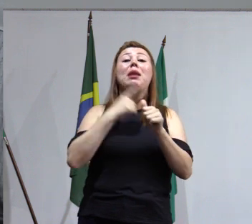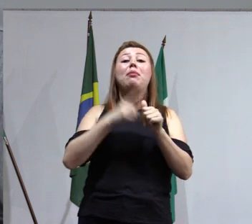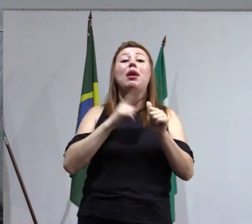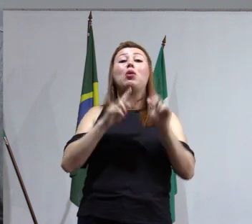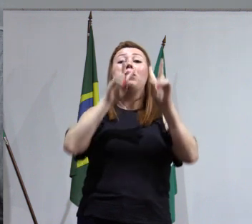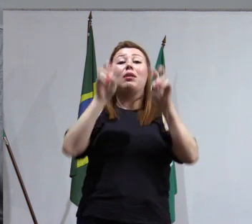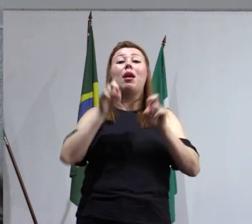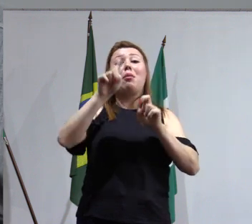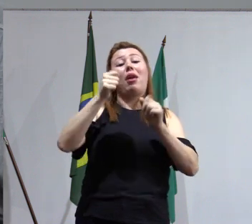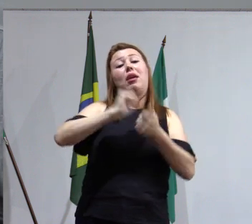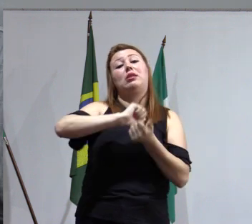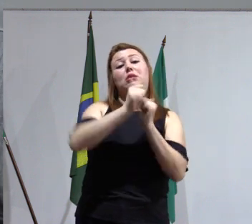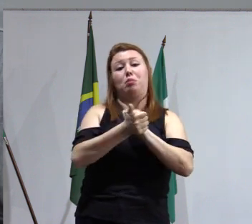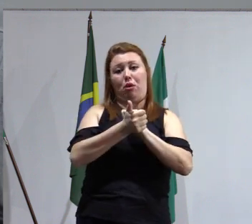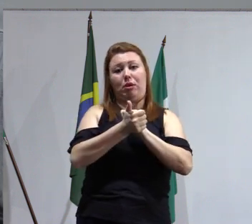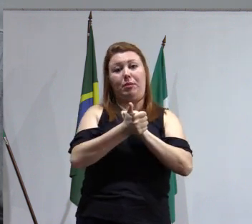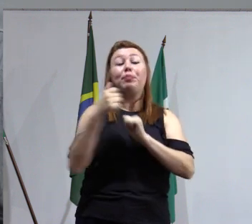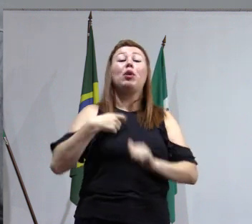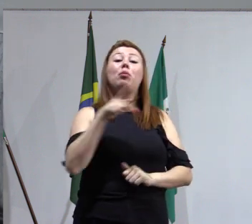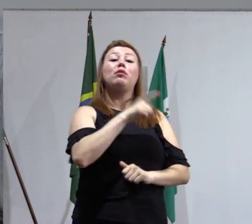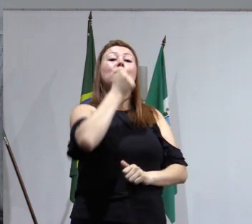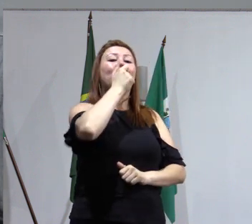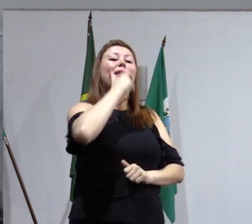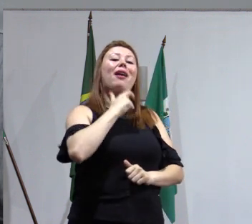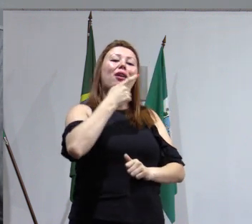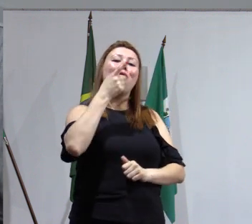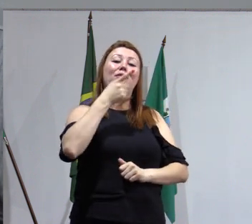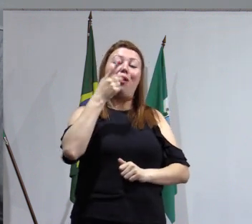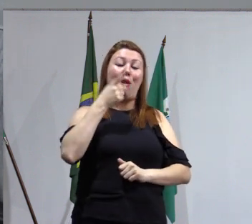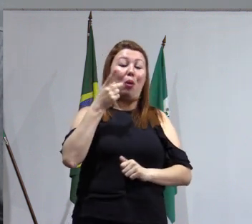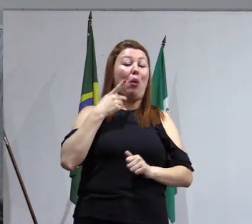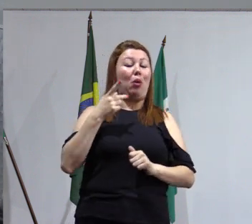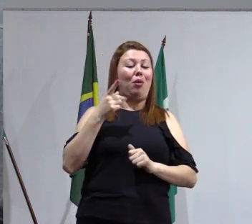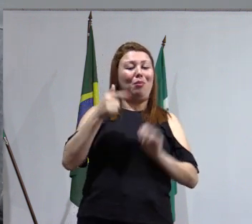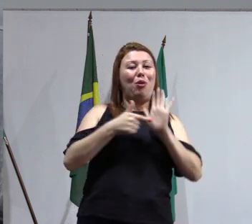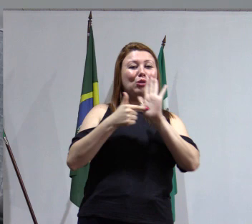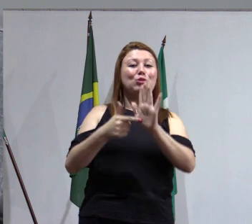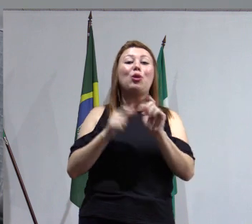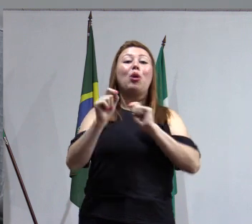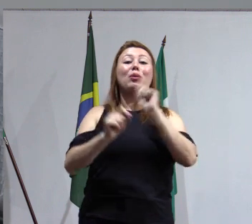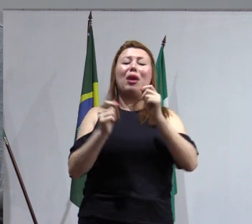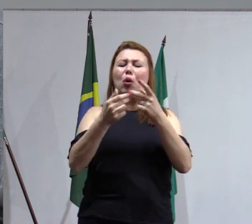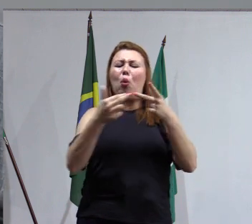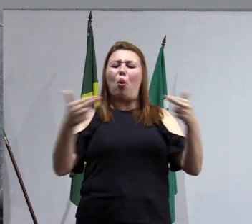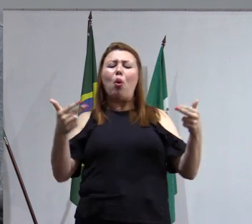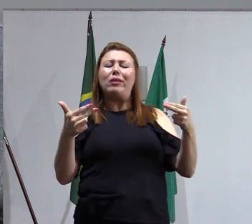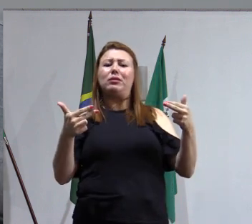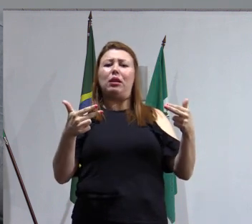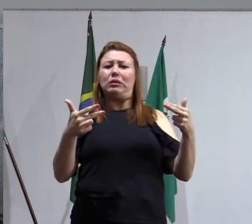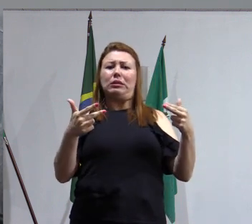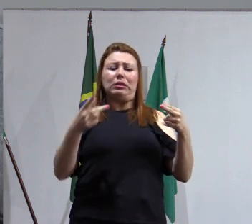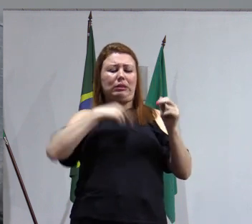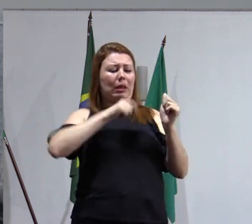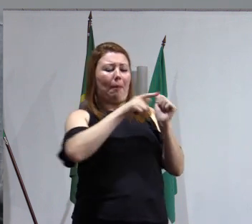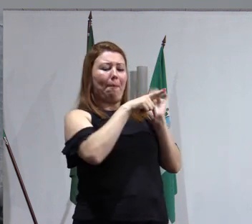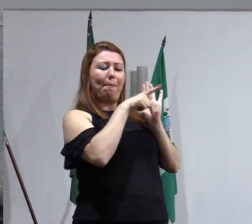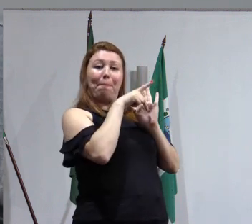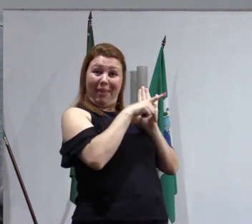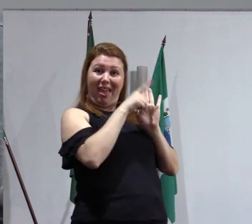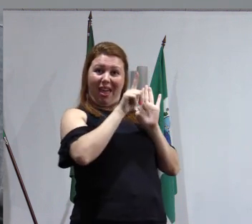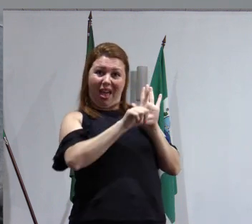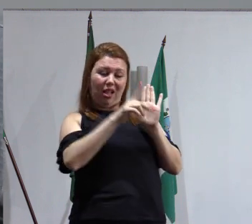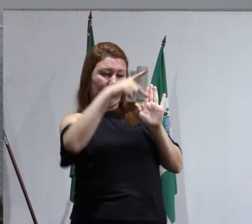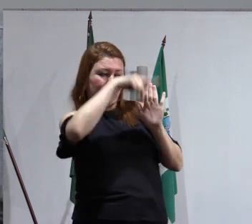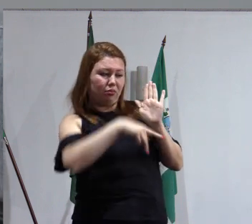professor Ricardo foi muito feliz quando ele colocou no começo algumas coisas que estão escondidas